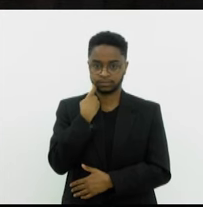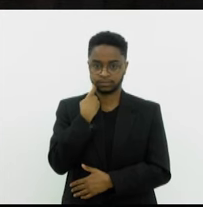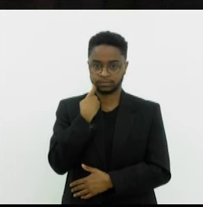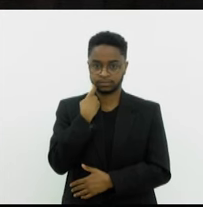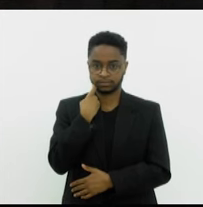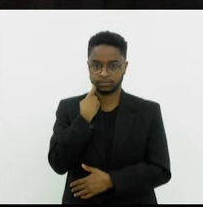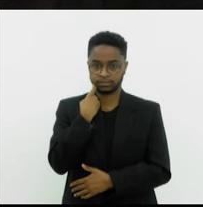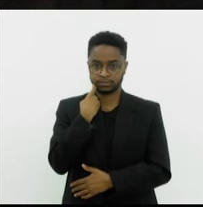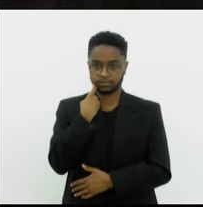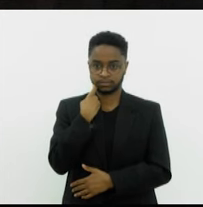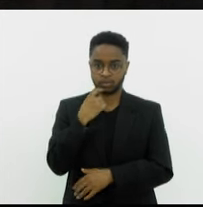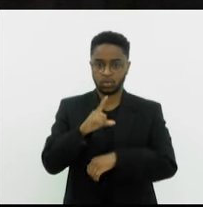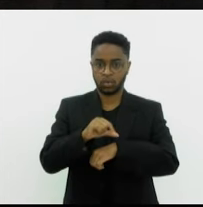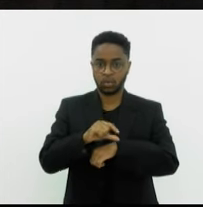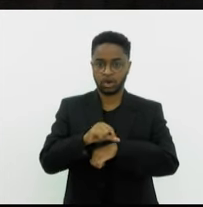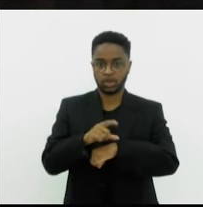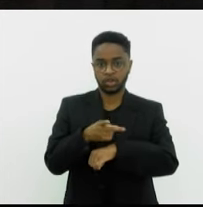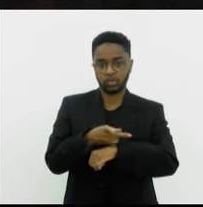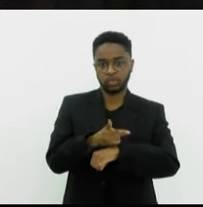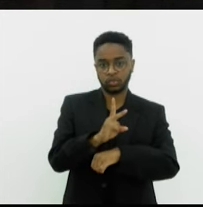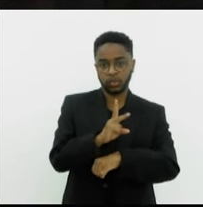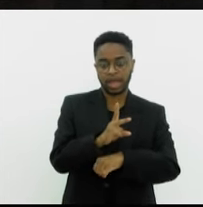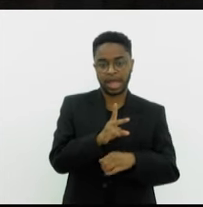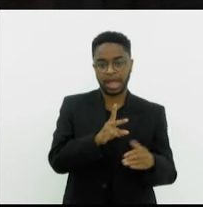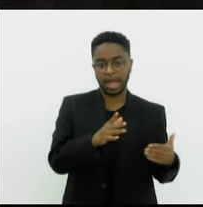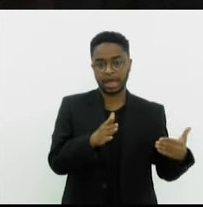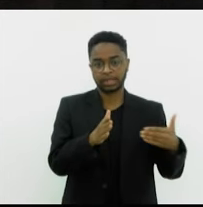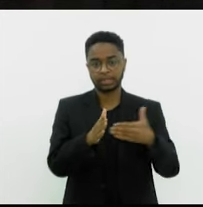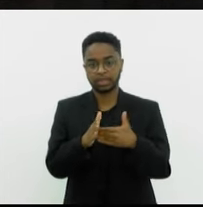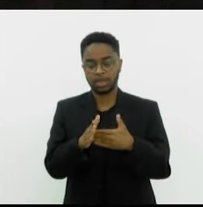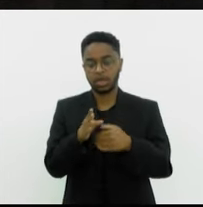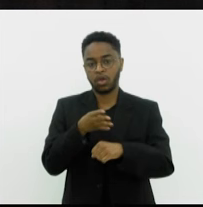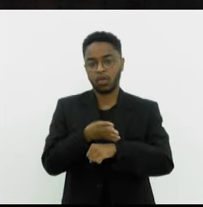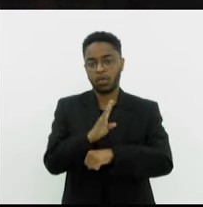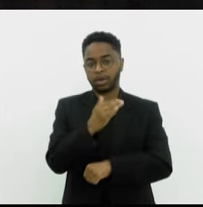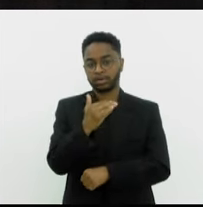entre 14 horas e 16h30,